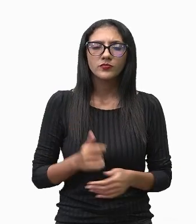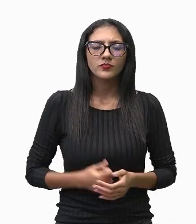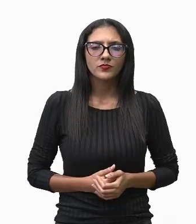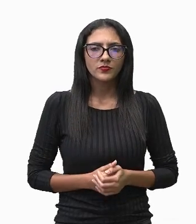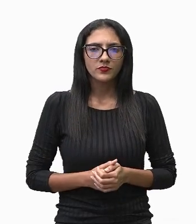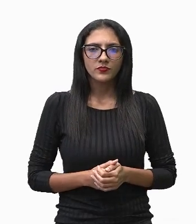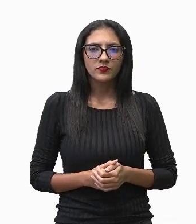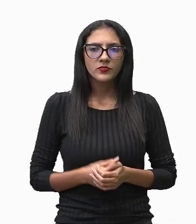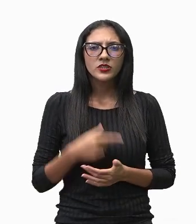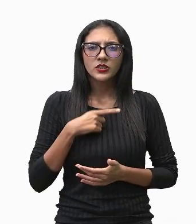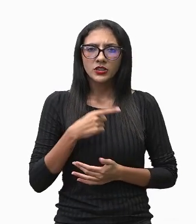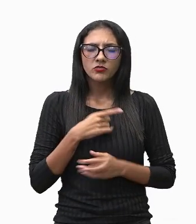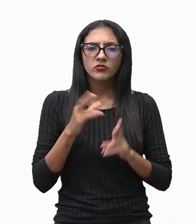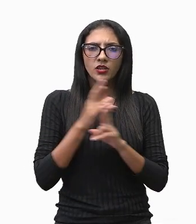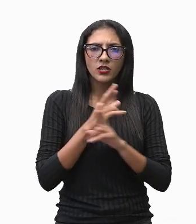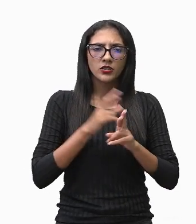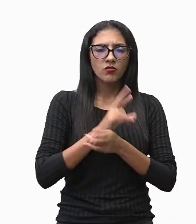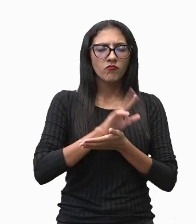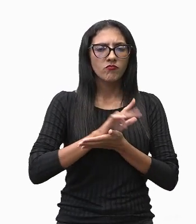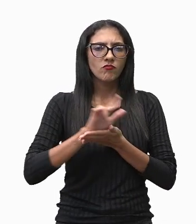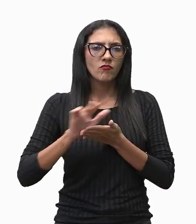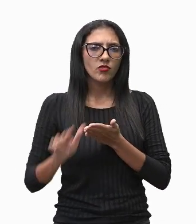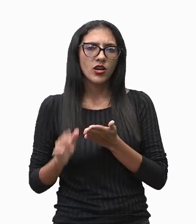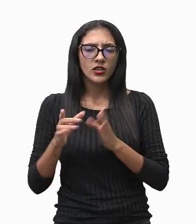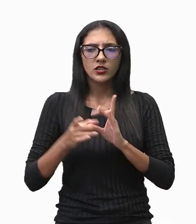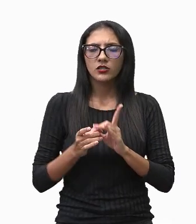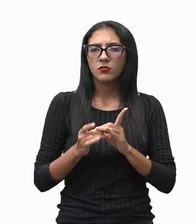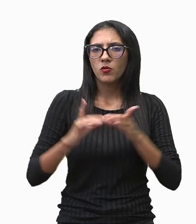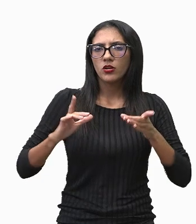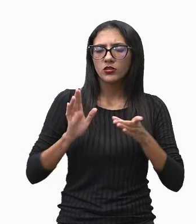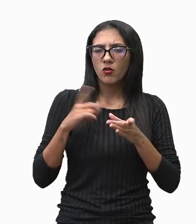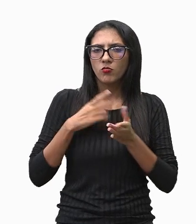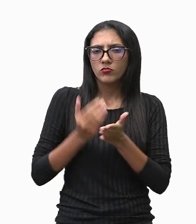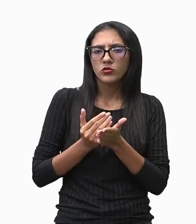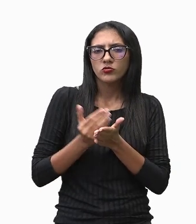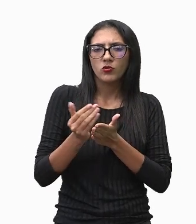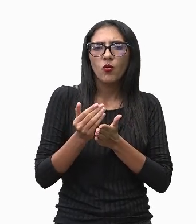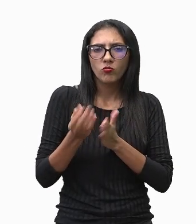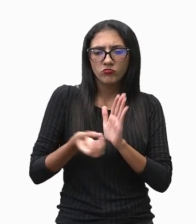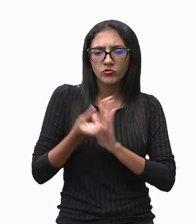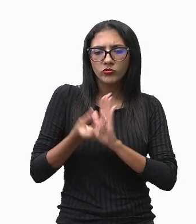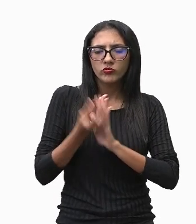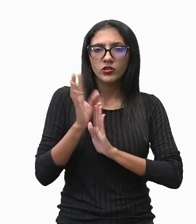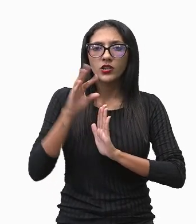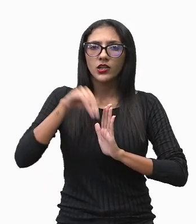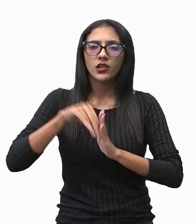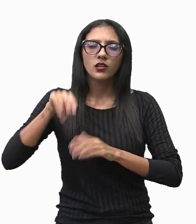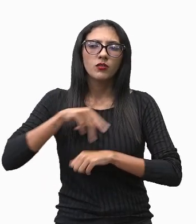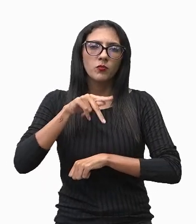processos democráticos que começaram a surgir no país, né?